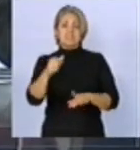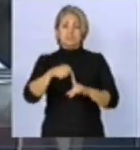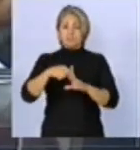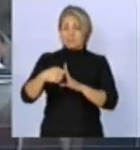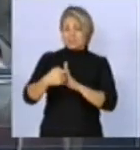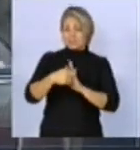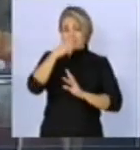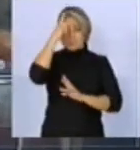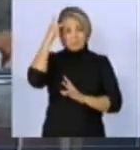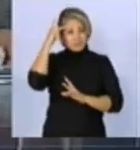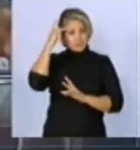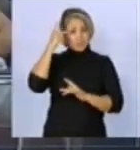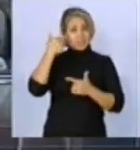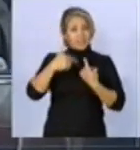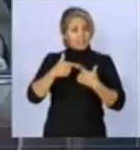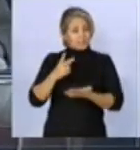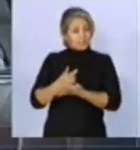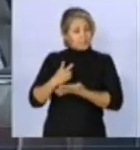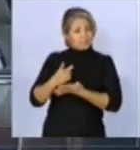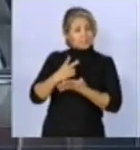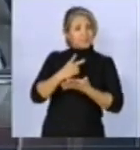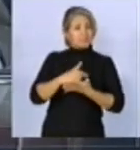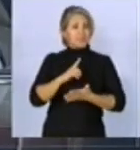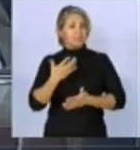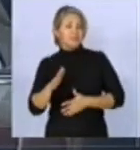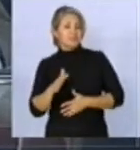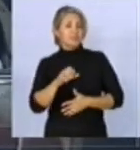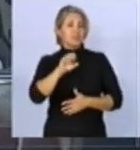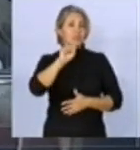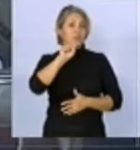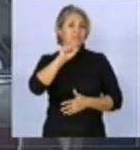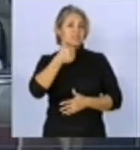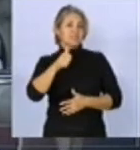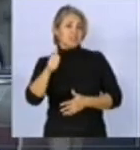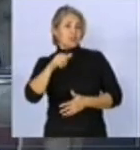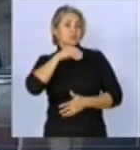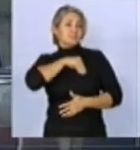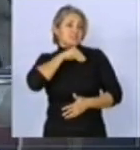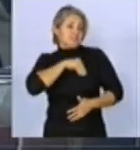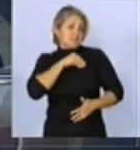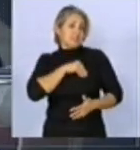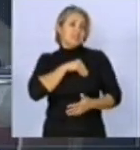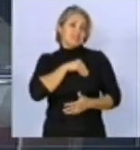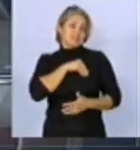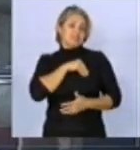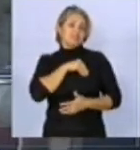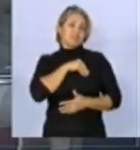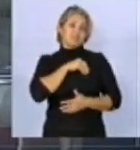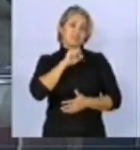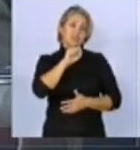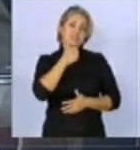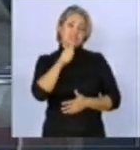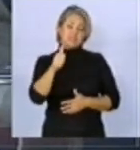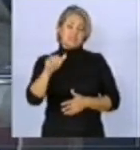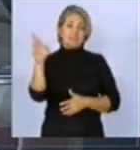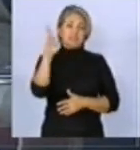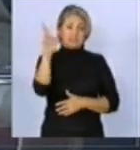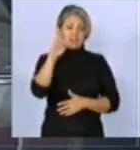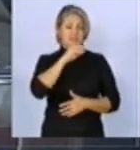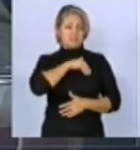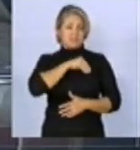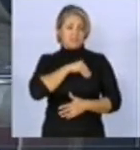aquele que é trabalha do permanente ele faz uma média de 811 e isso números para 2012